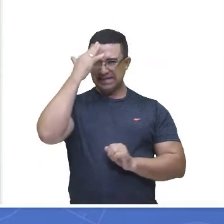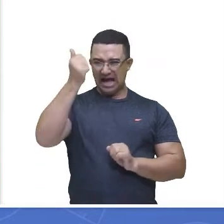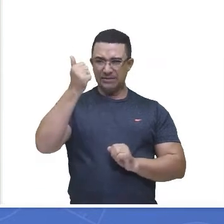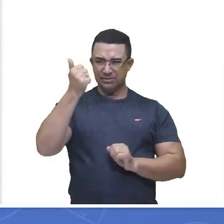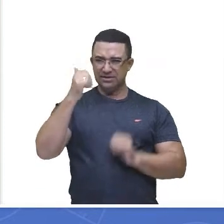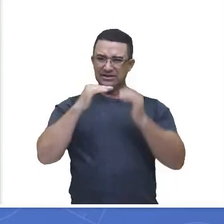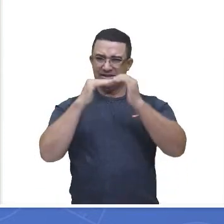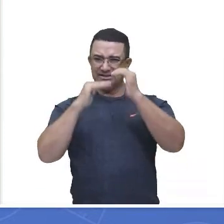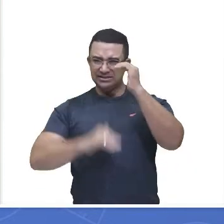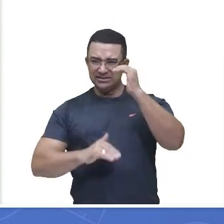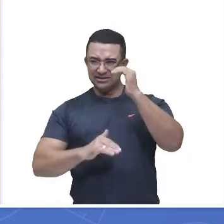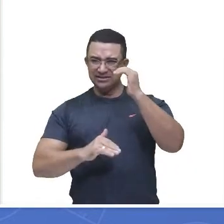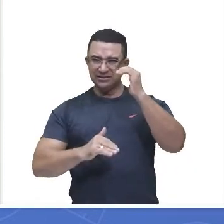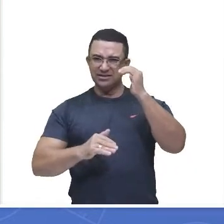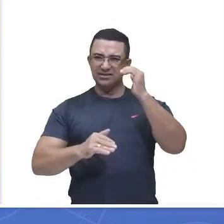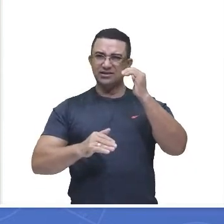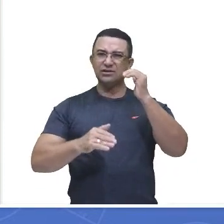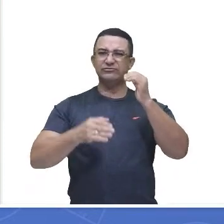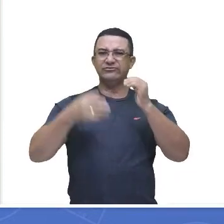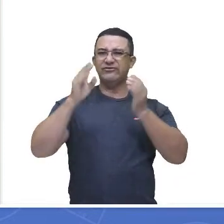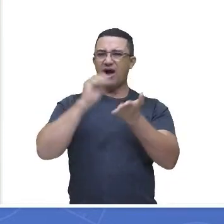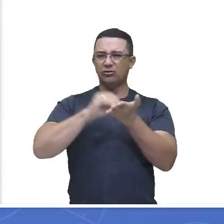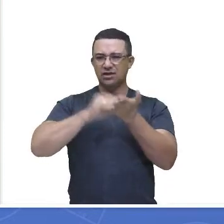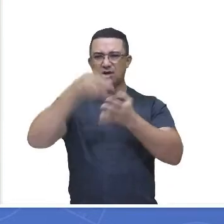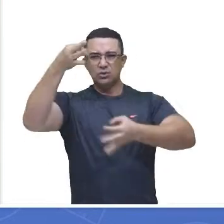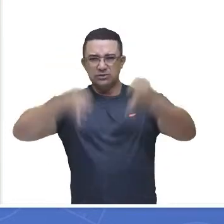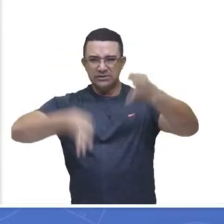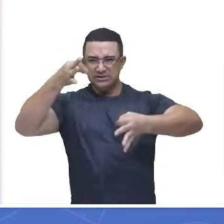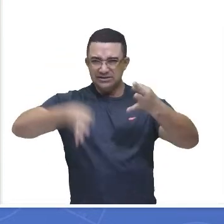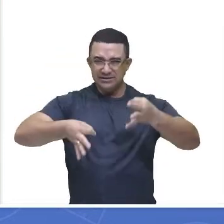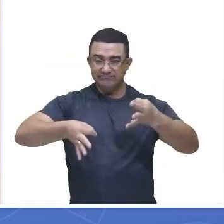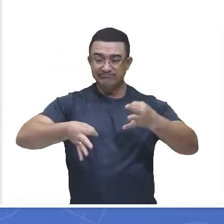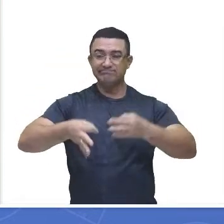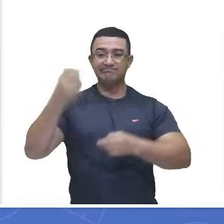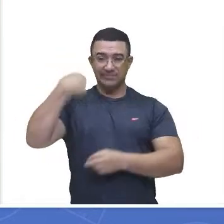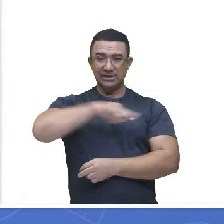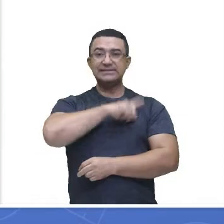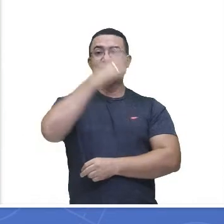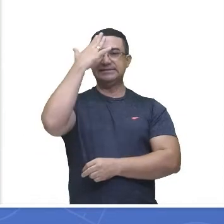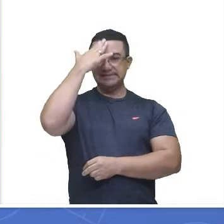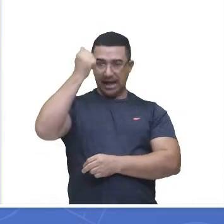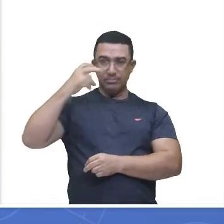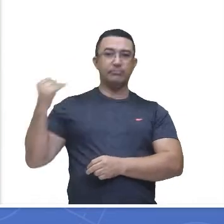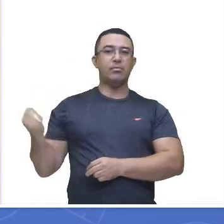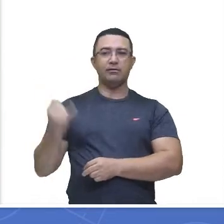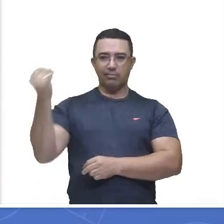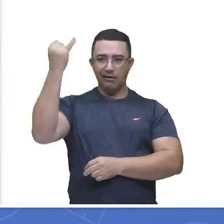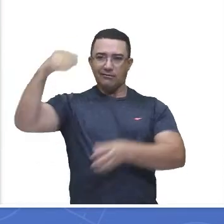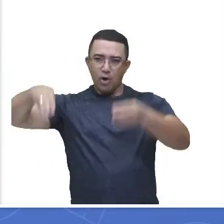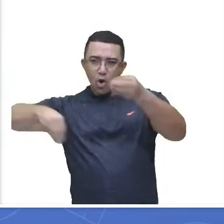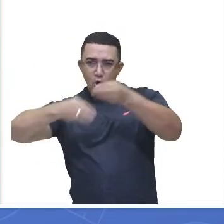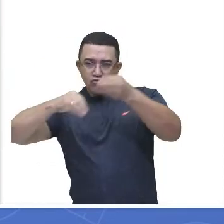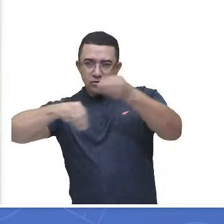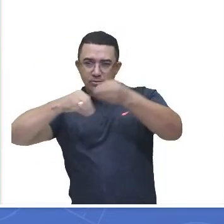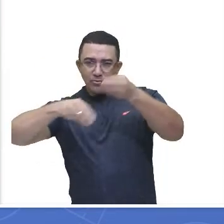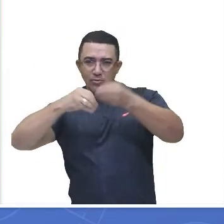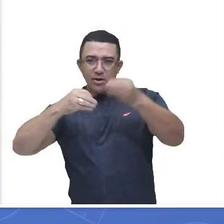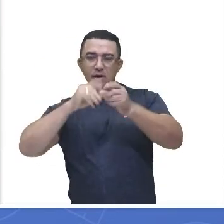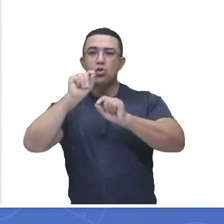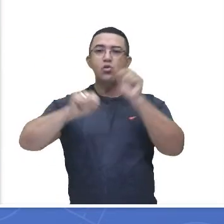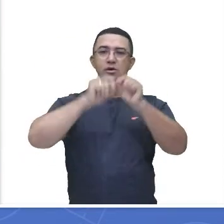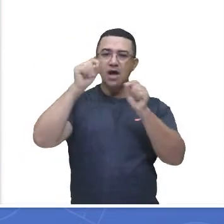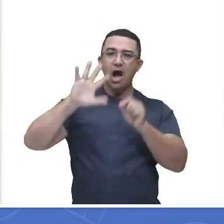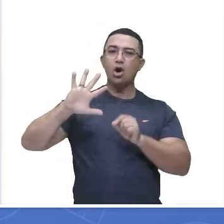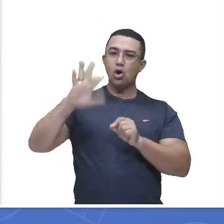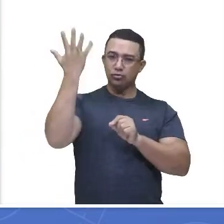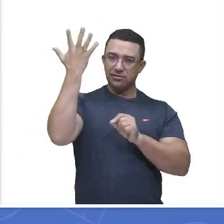e injusticias, somos sabedores de la importancia de contribuir para la consolidación de